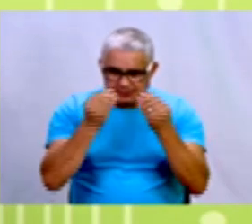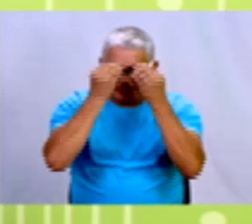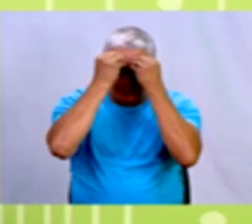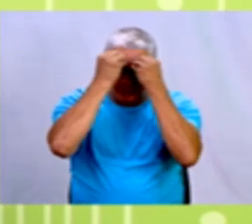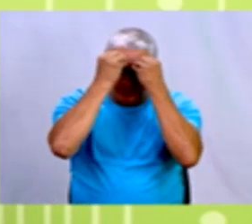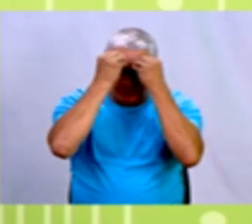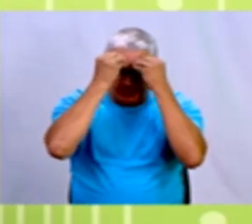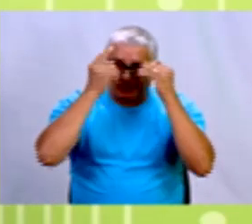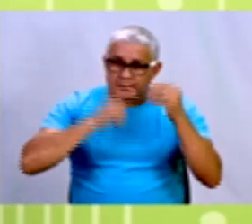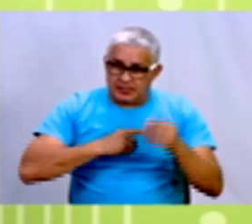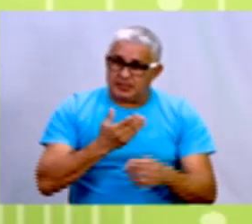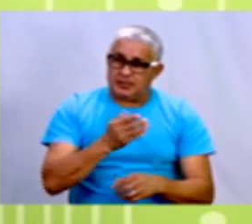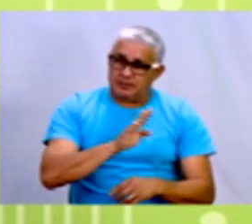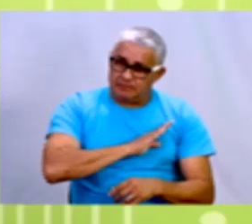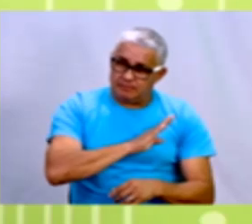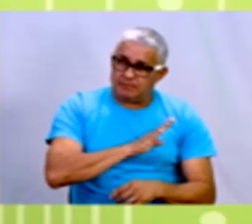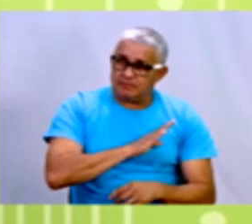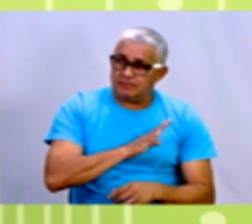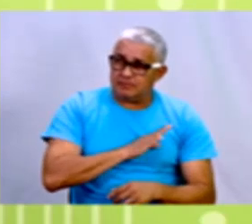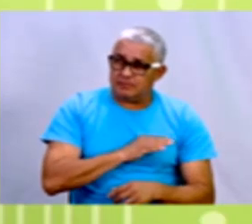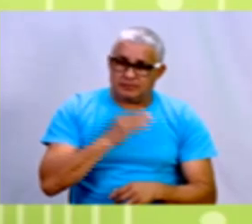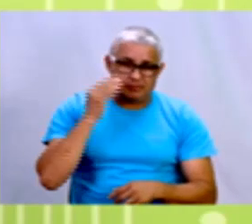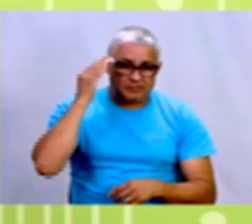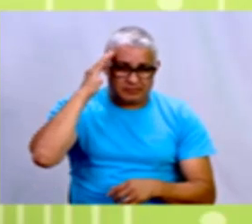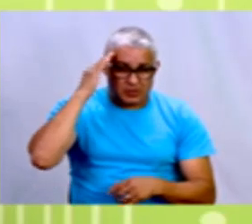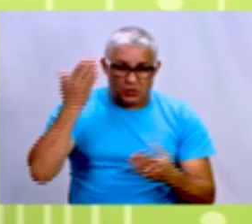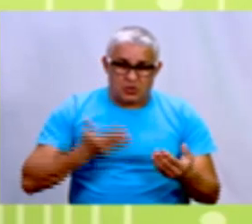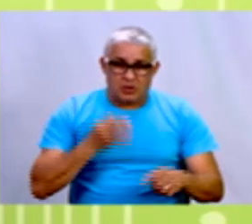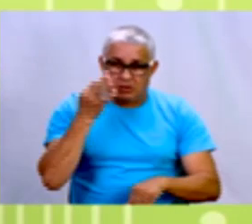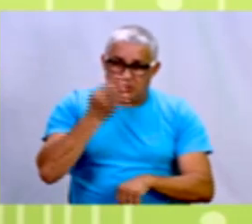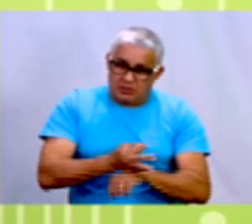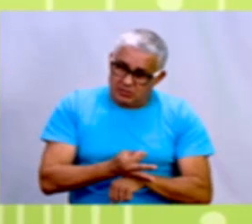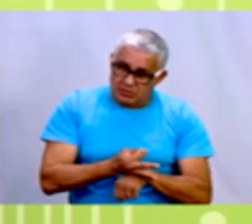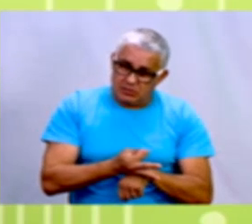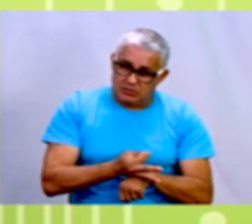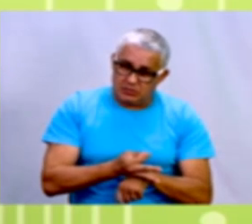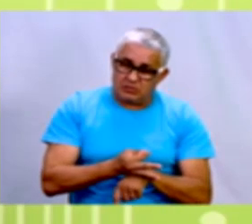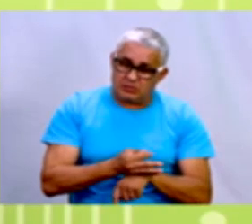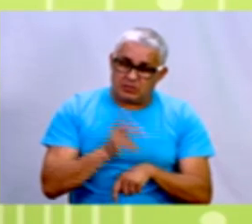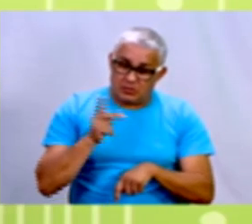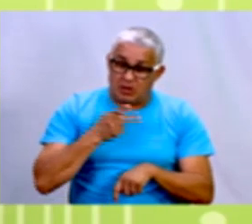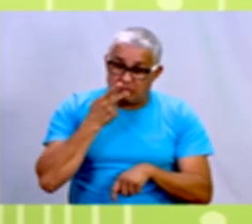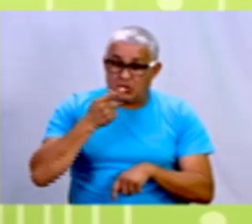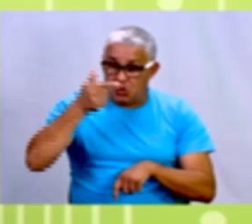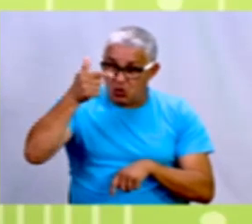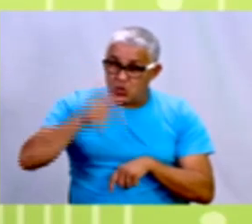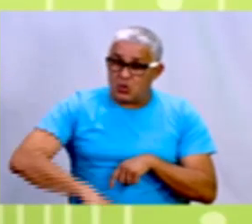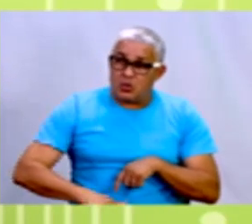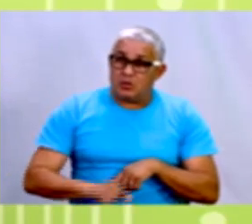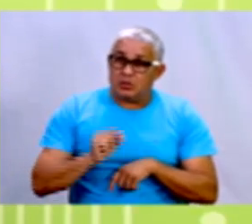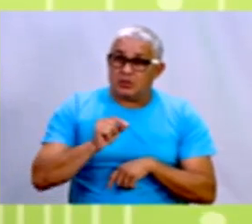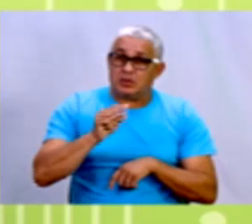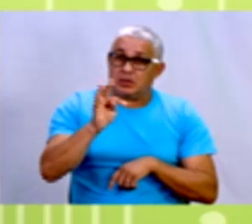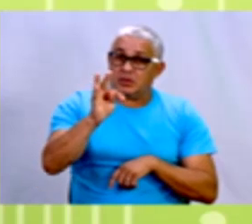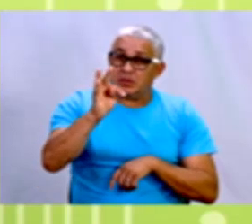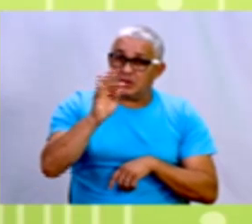tiver um colega teu aí que não esteja hoje na sala assistindo, eu já falo, ó, a professora falou de novo desse negócio da